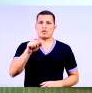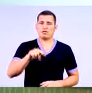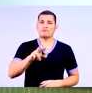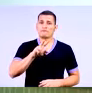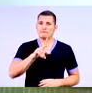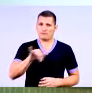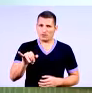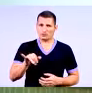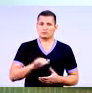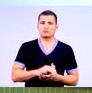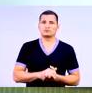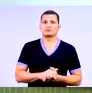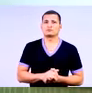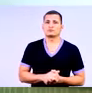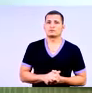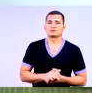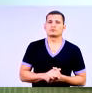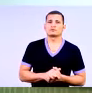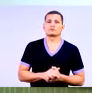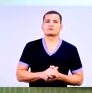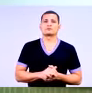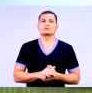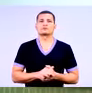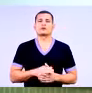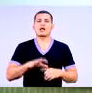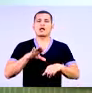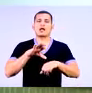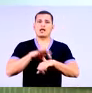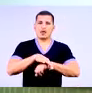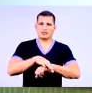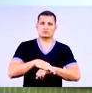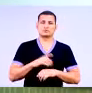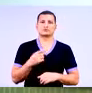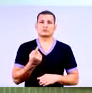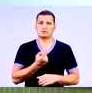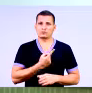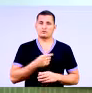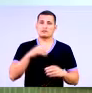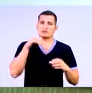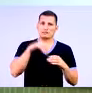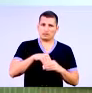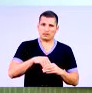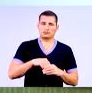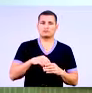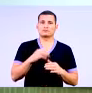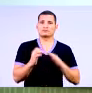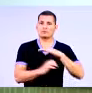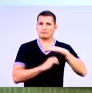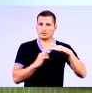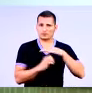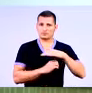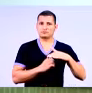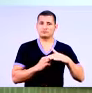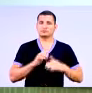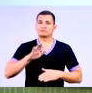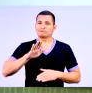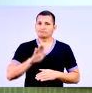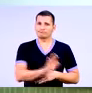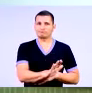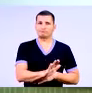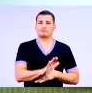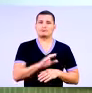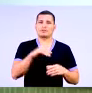né, que nós estaremos dentro da empresa, vai garantir a nossa permanência na empresa. Bom, se eu quero garantir